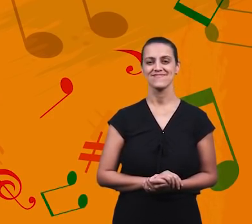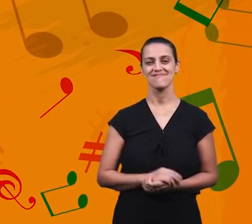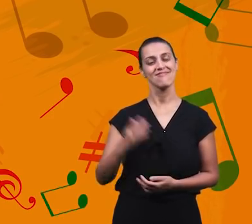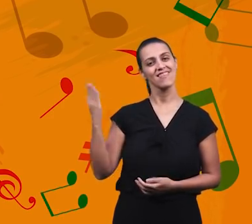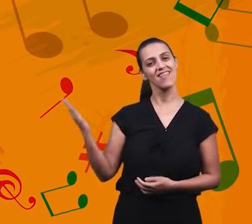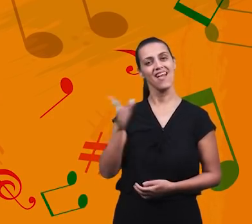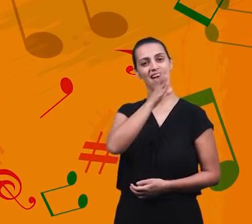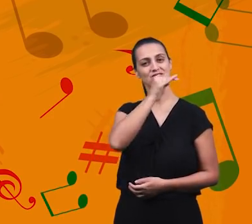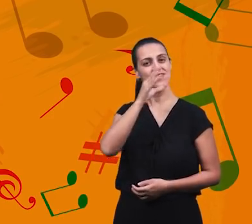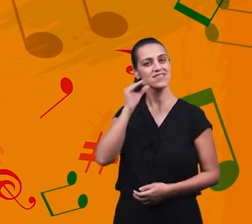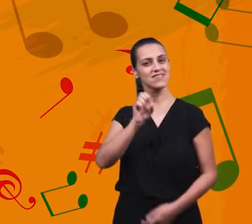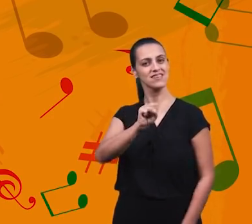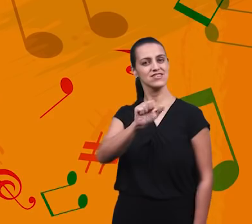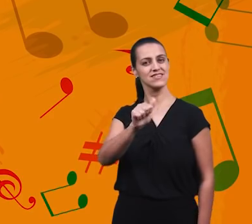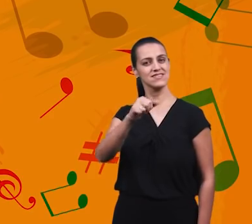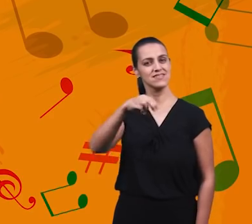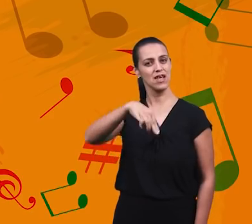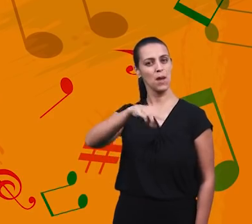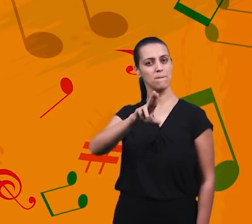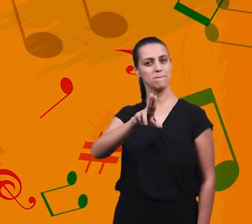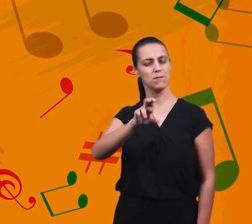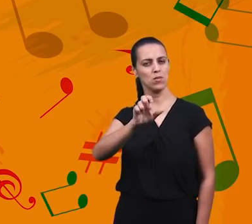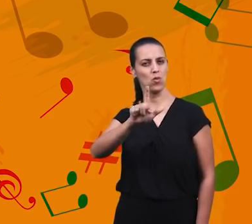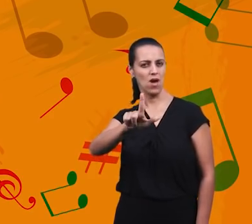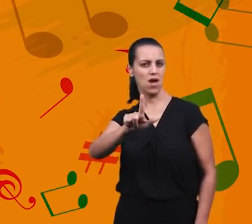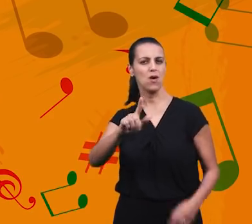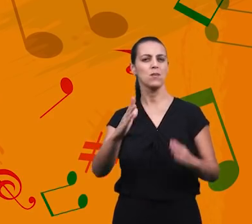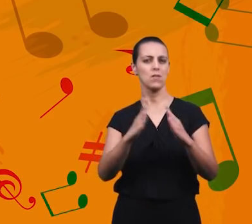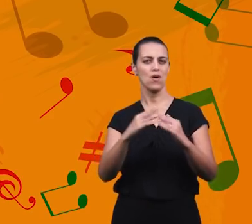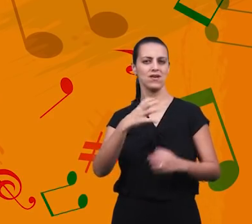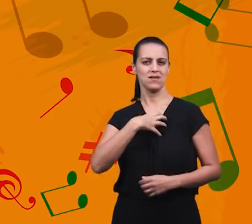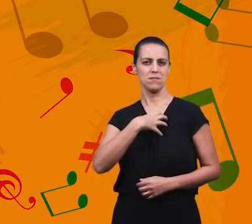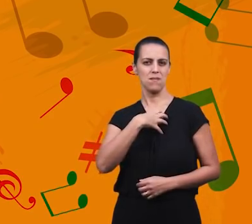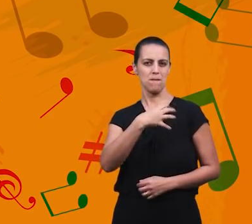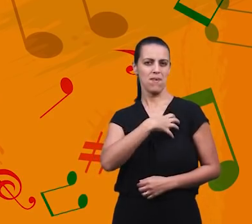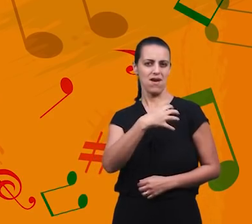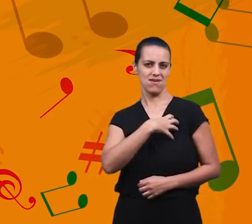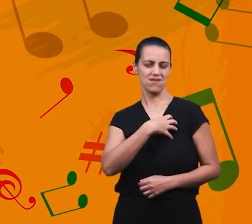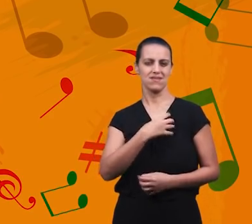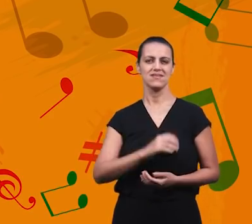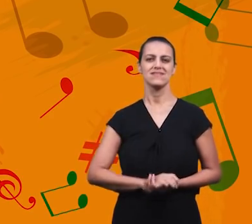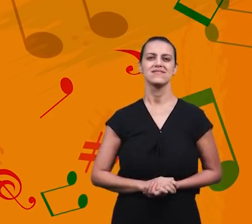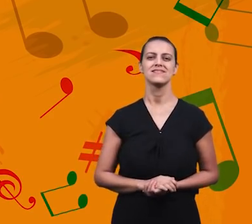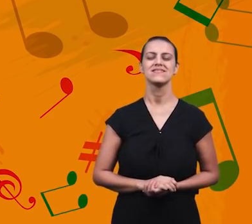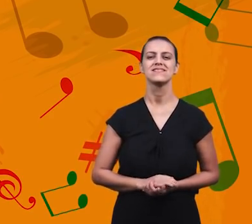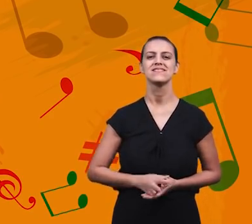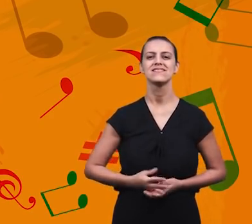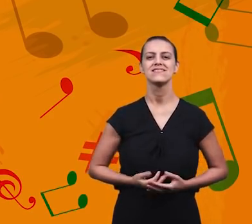Este adolescente Samuel, de Itabuna, Bahia.